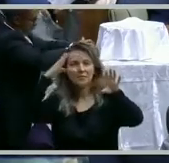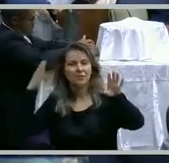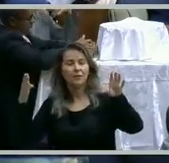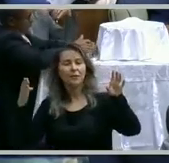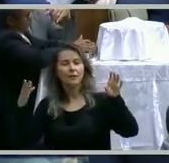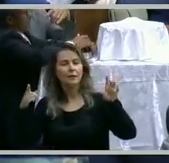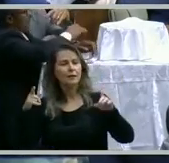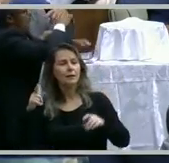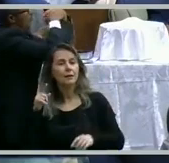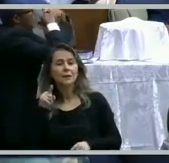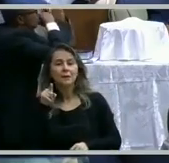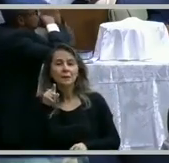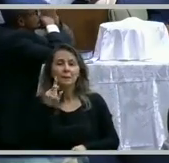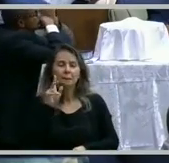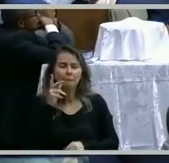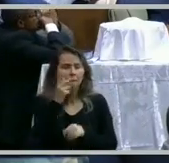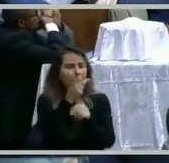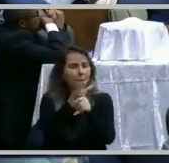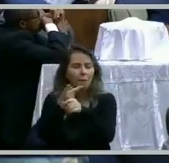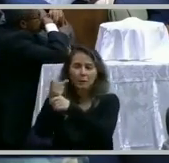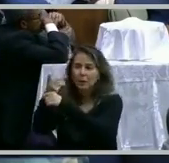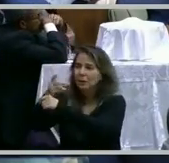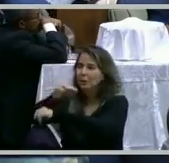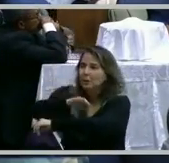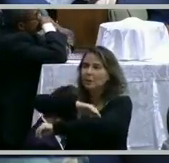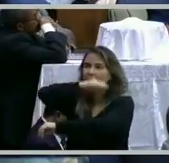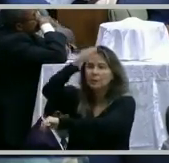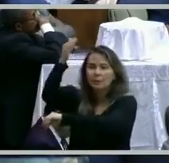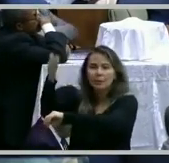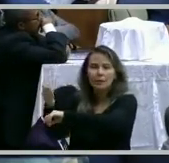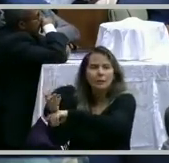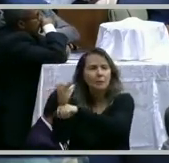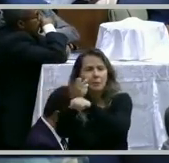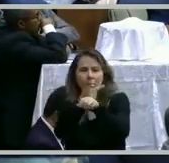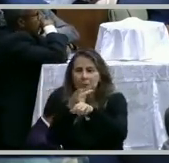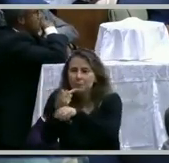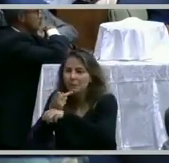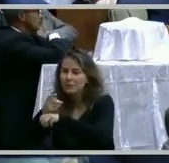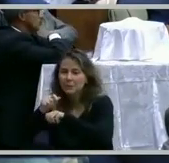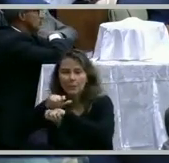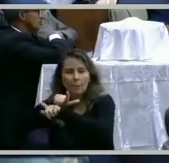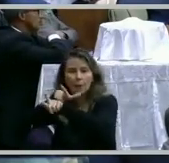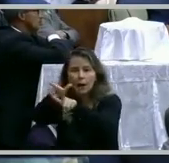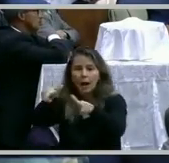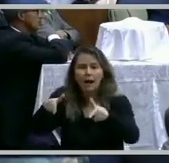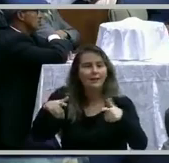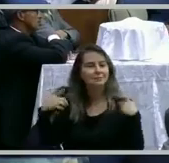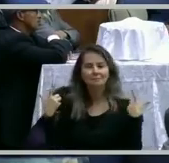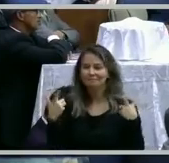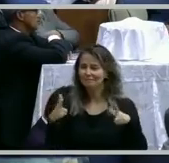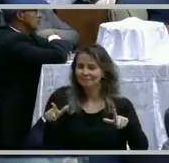procurar os montes e não vai encontrar. Sabe por quê?